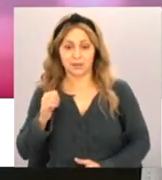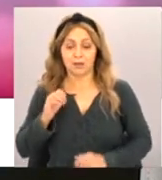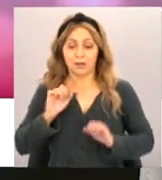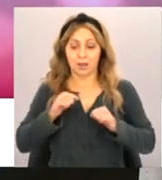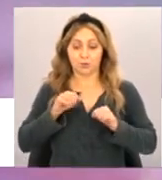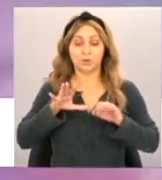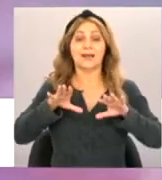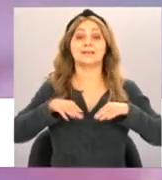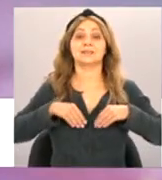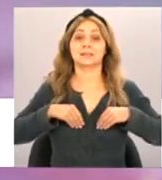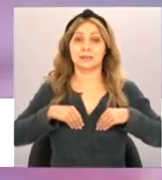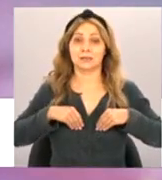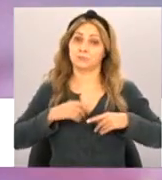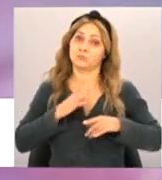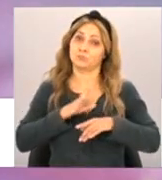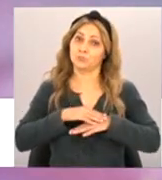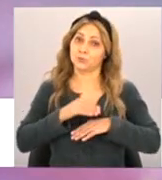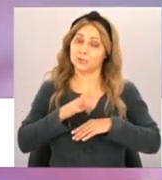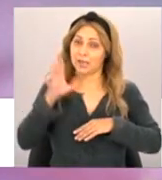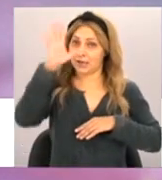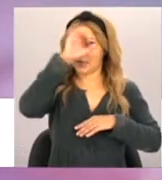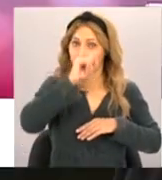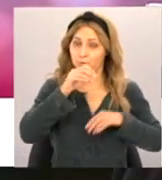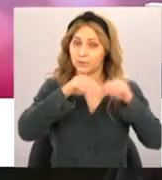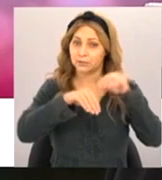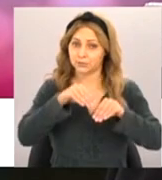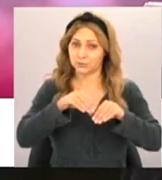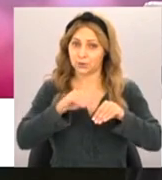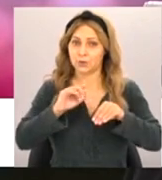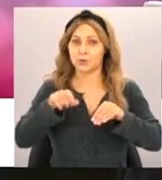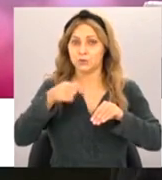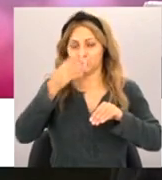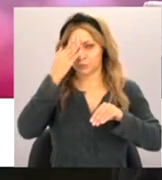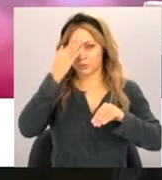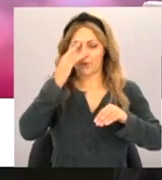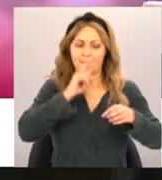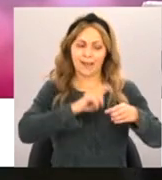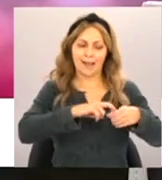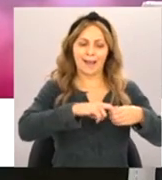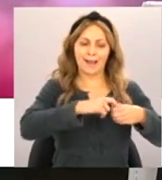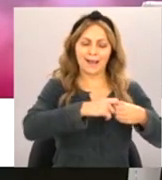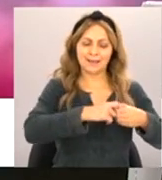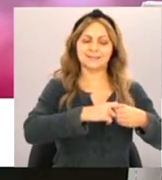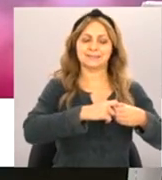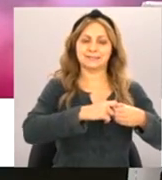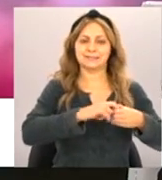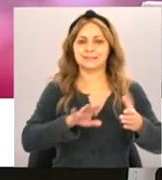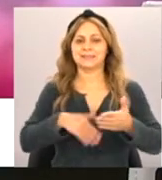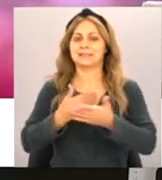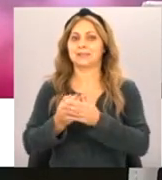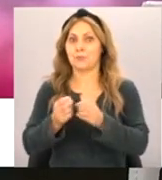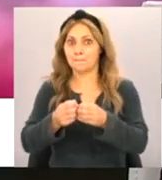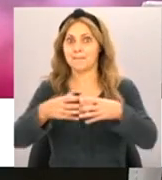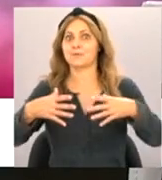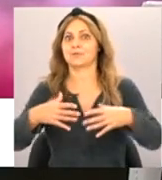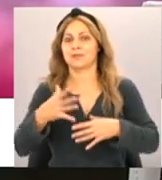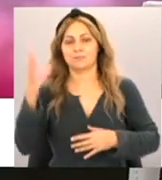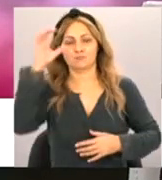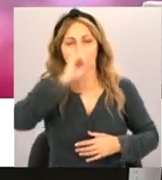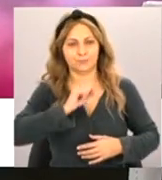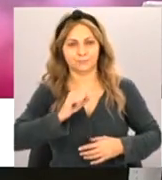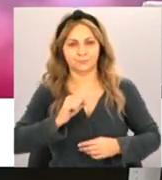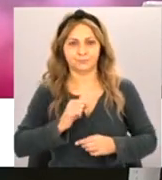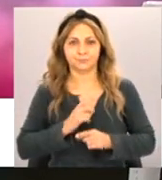é que não tem ninguém eleições e depois as O que foi até o próprio sucesso da geringonça que os que quis fazer ter uma ideia absoluta porque nós